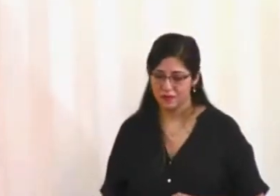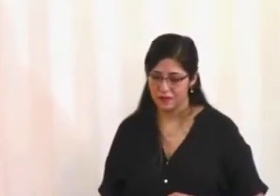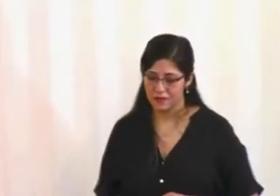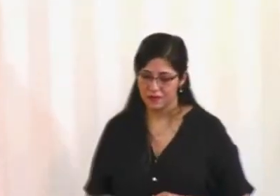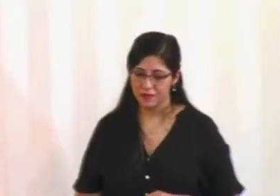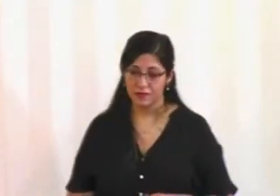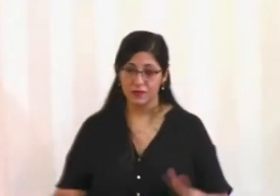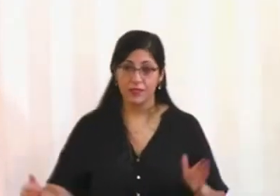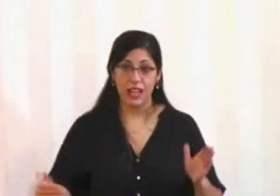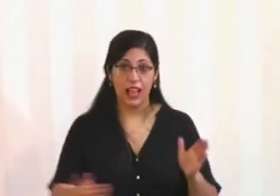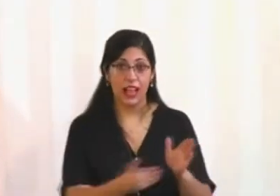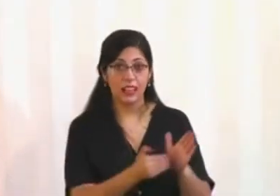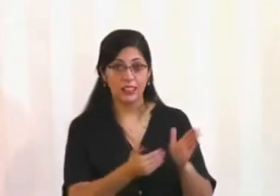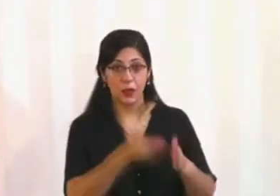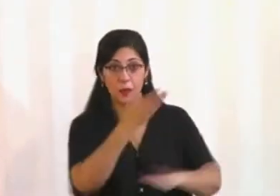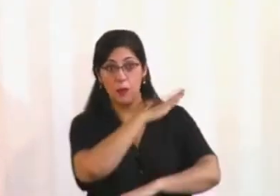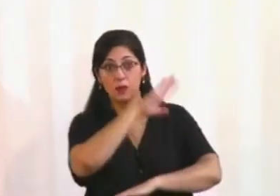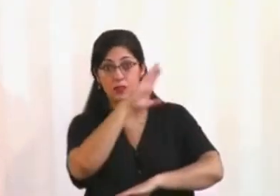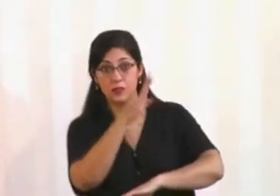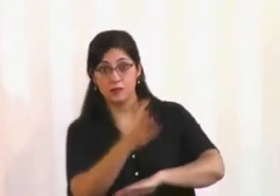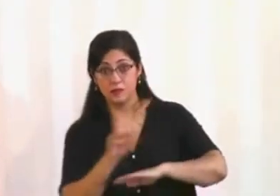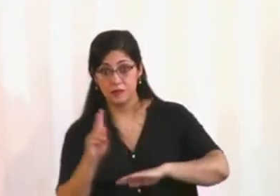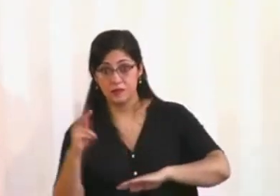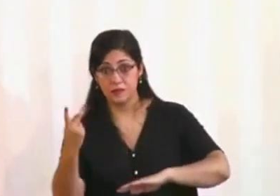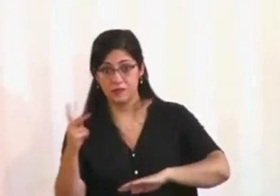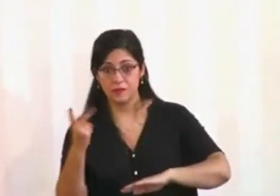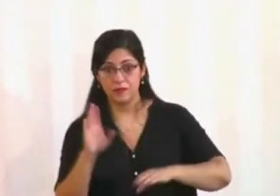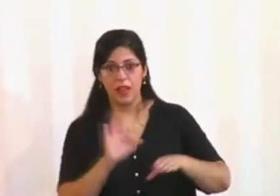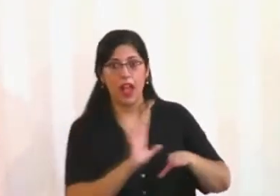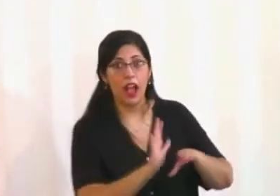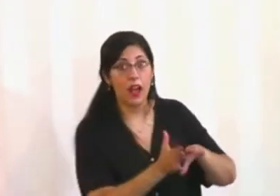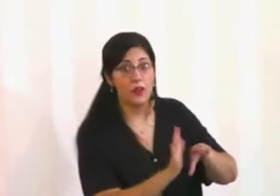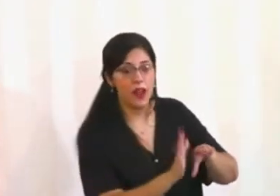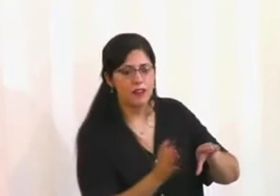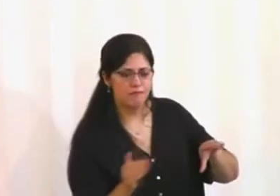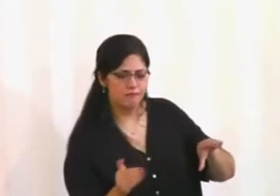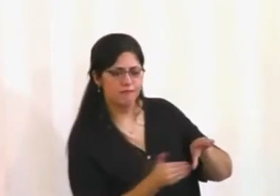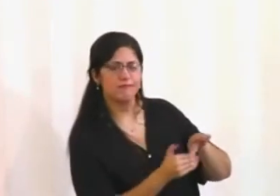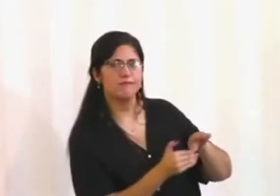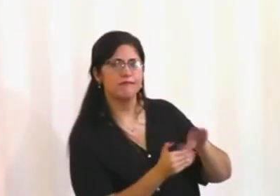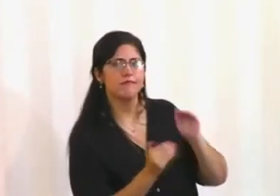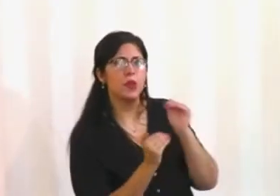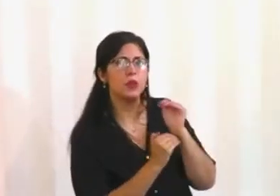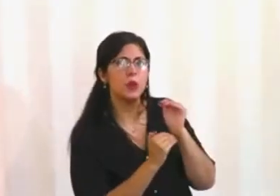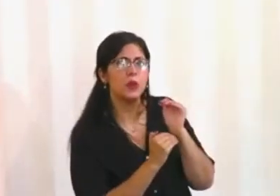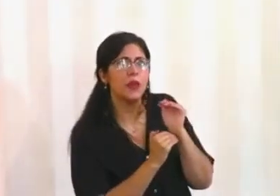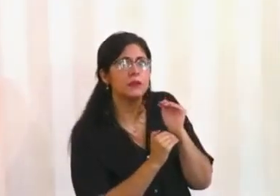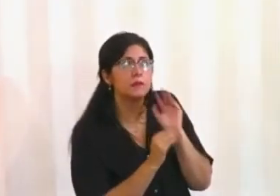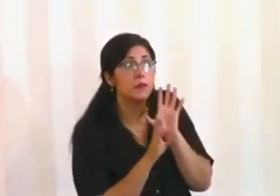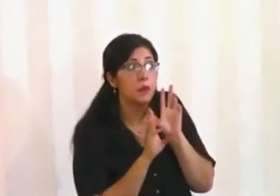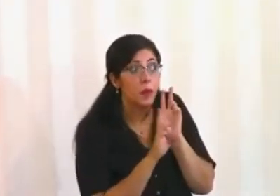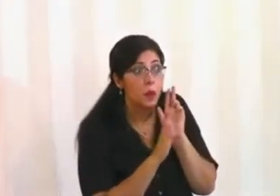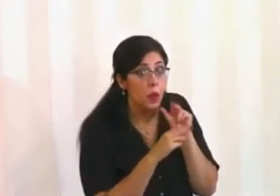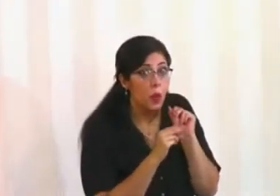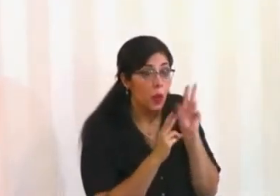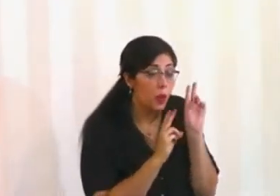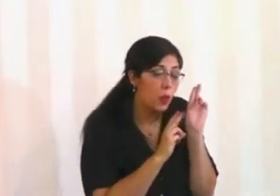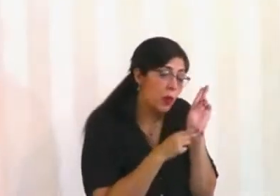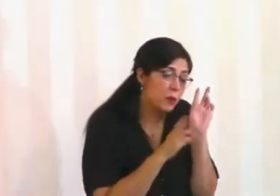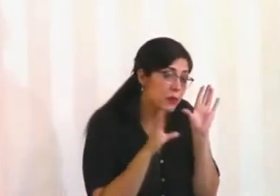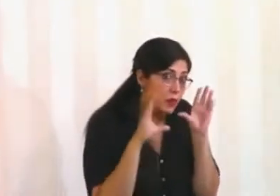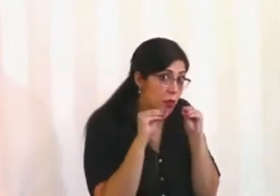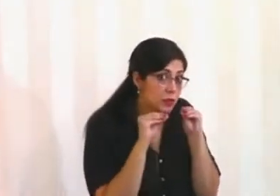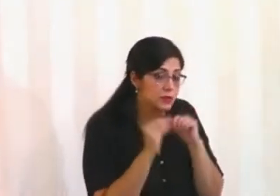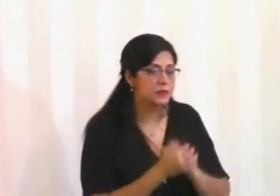até o Monte Horebe. E ali ele entra numa caverna. Passa a noite naquela caverna. Mas creio eu que no dia